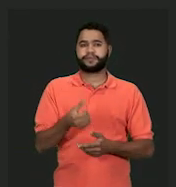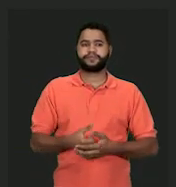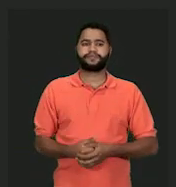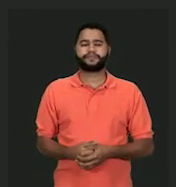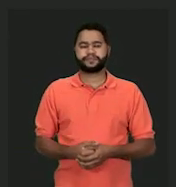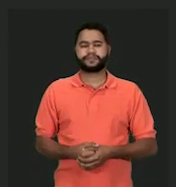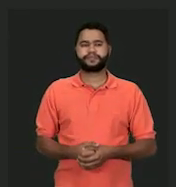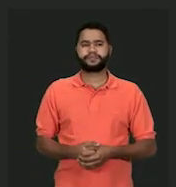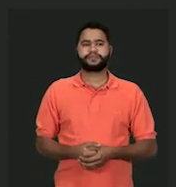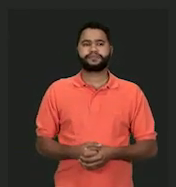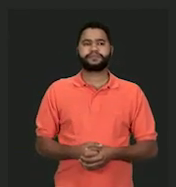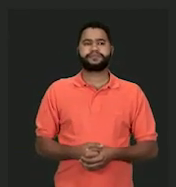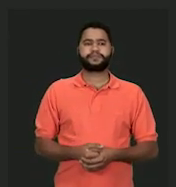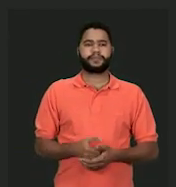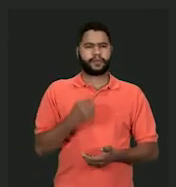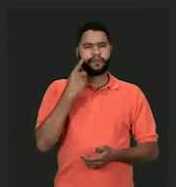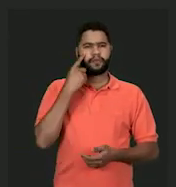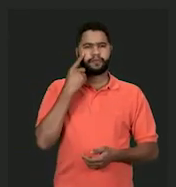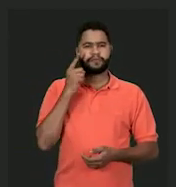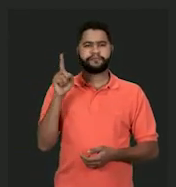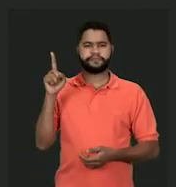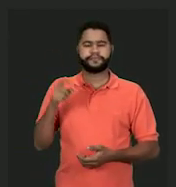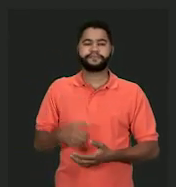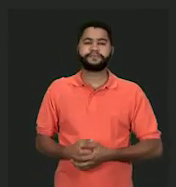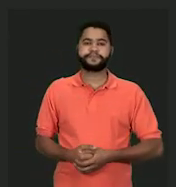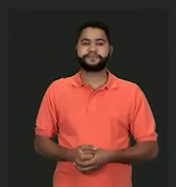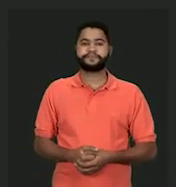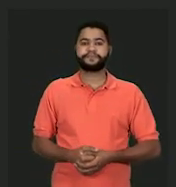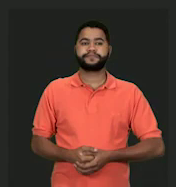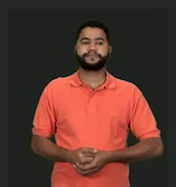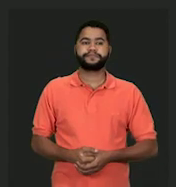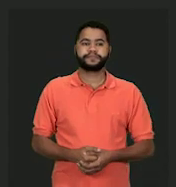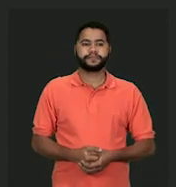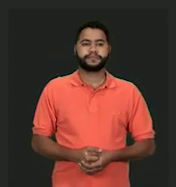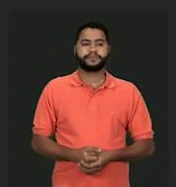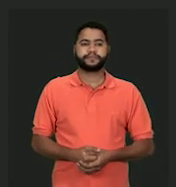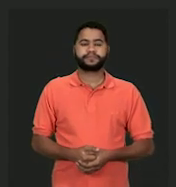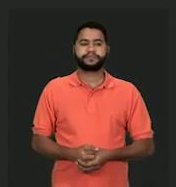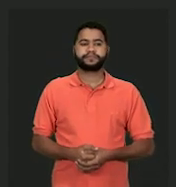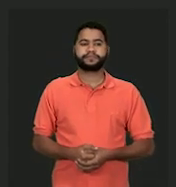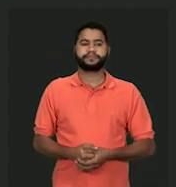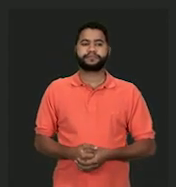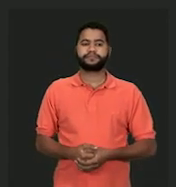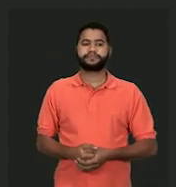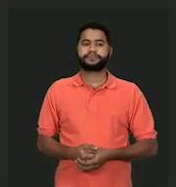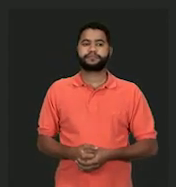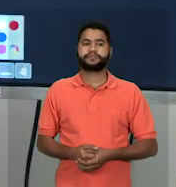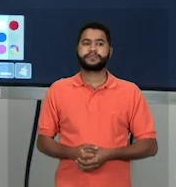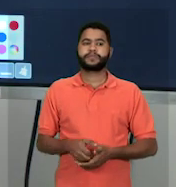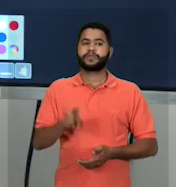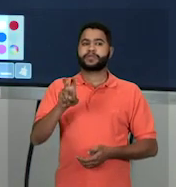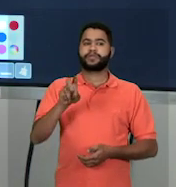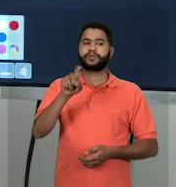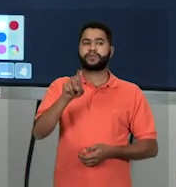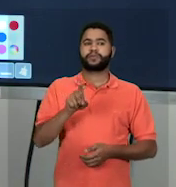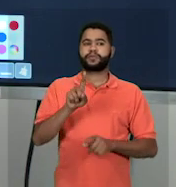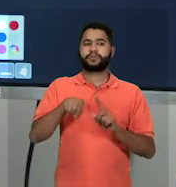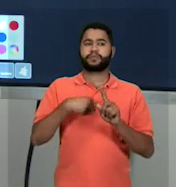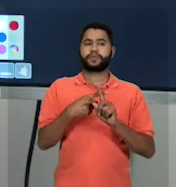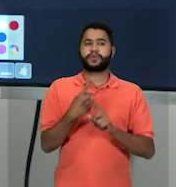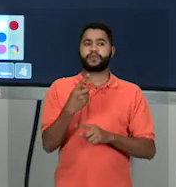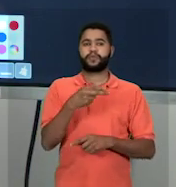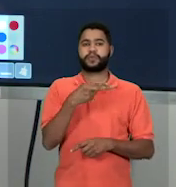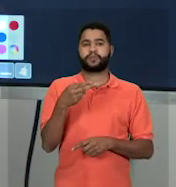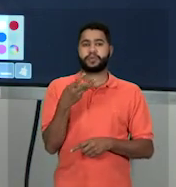36 a Vamos ver que agora então toma vão ver como que nós vamos resolver então 5 x + 1 =